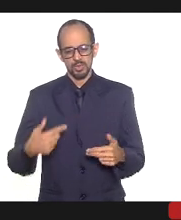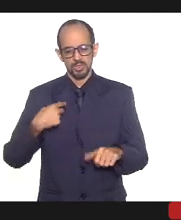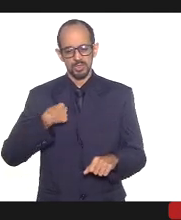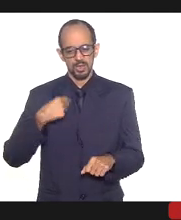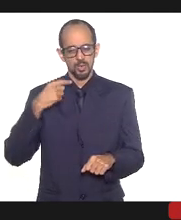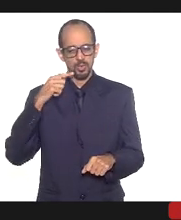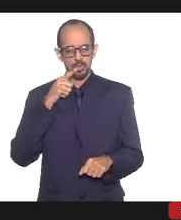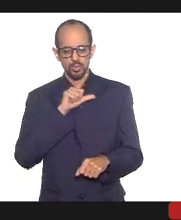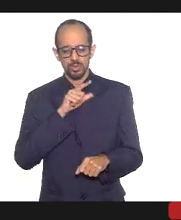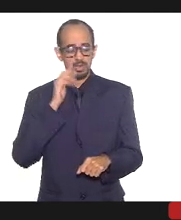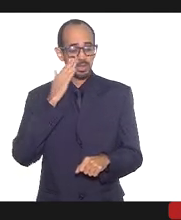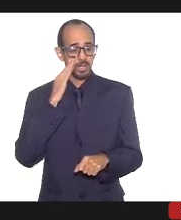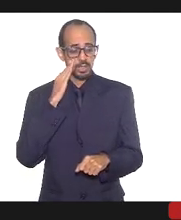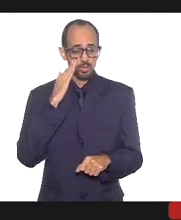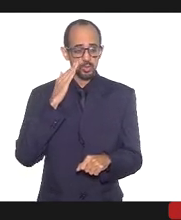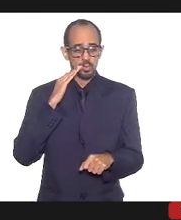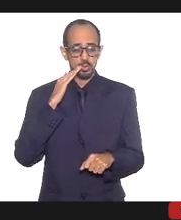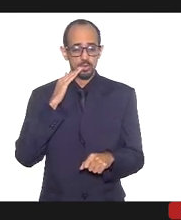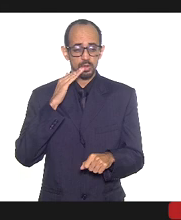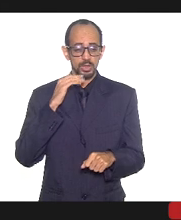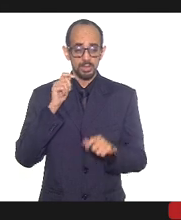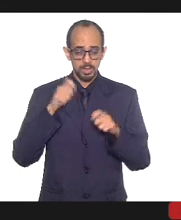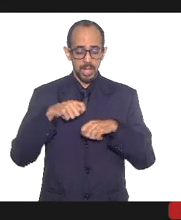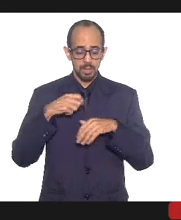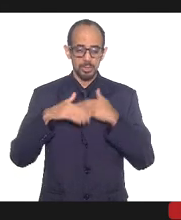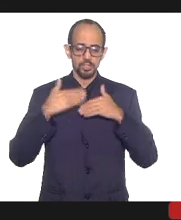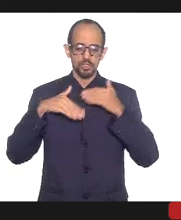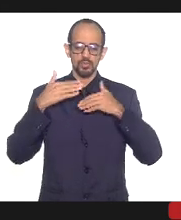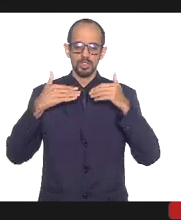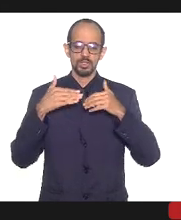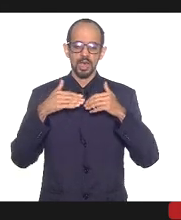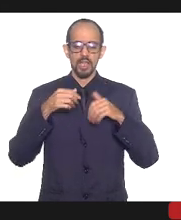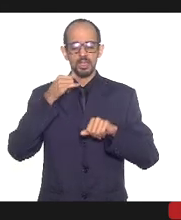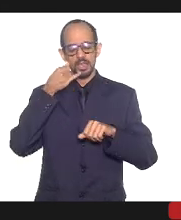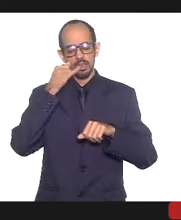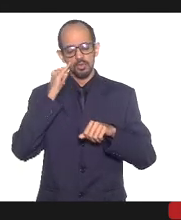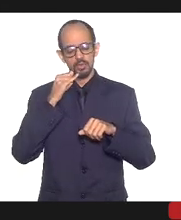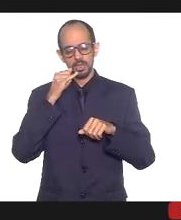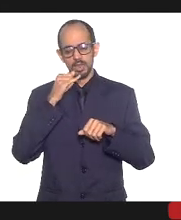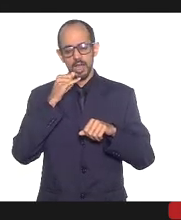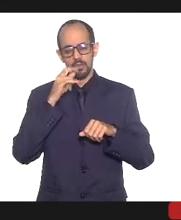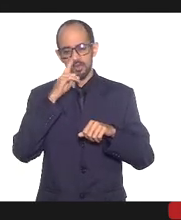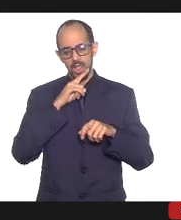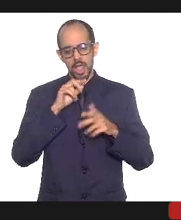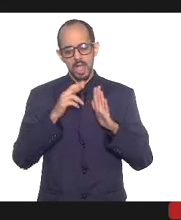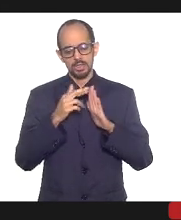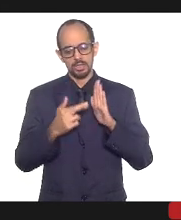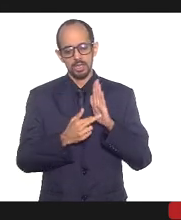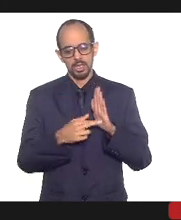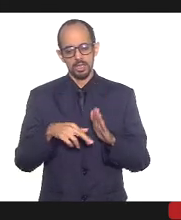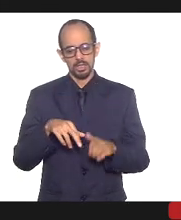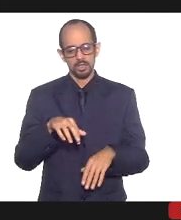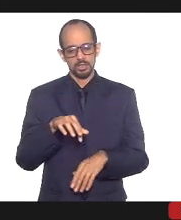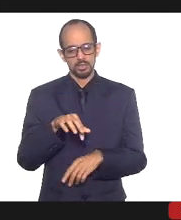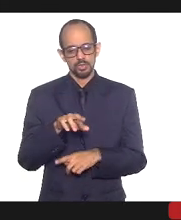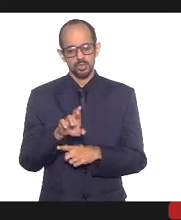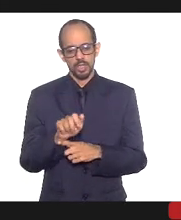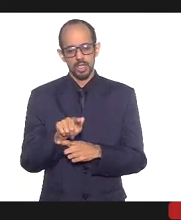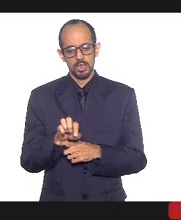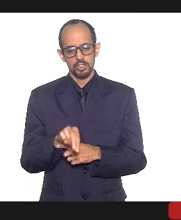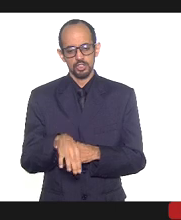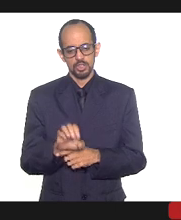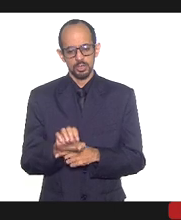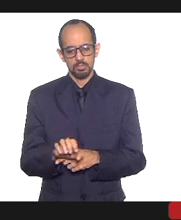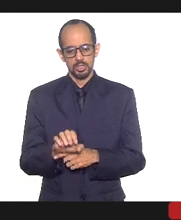que a gente pode avançar sem ferir as questões e as limitações impostas pelo regime de recuperação